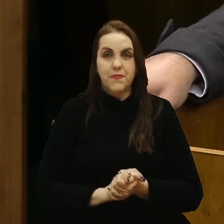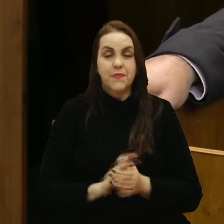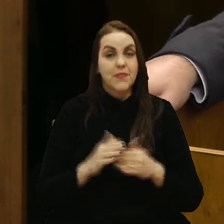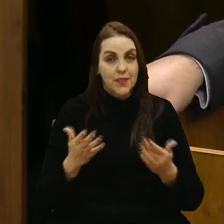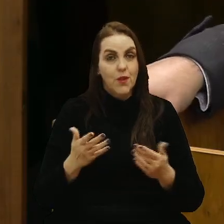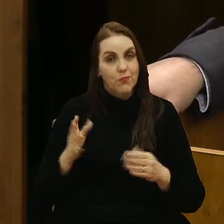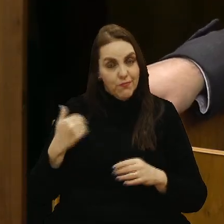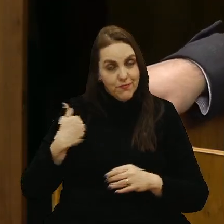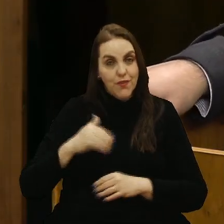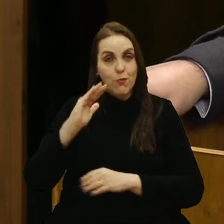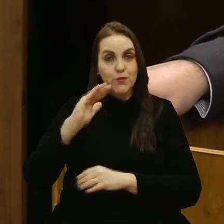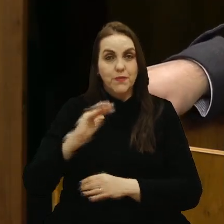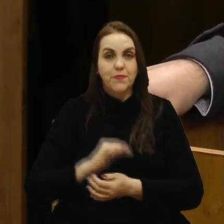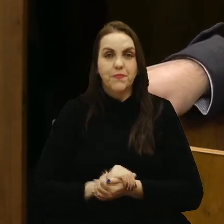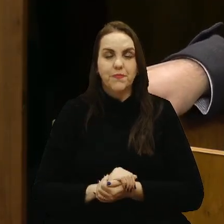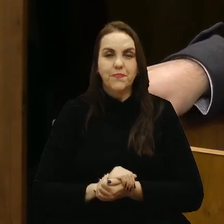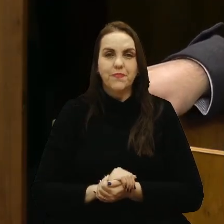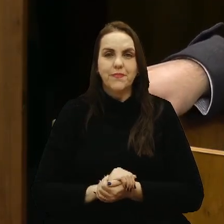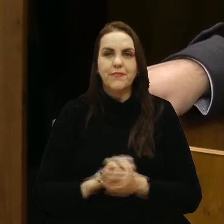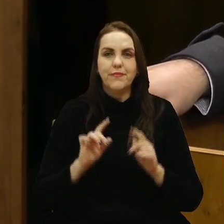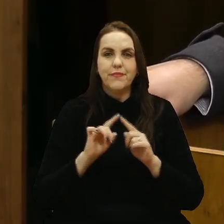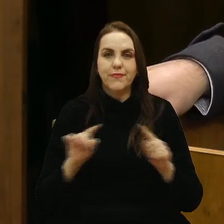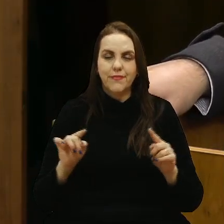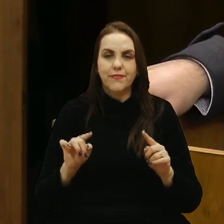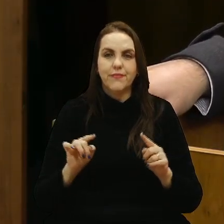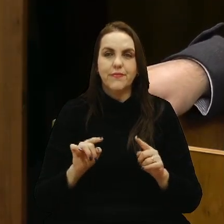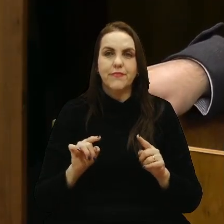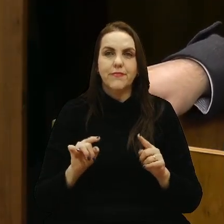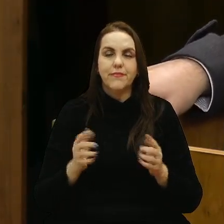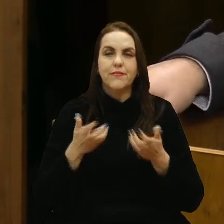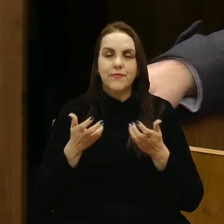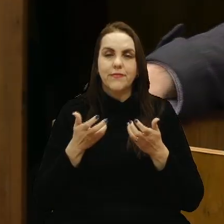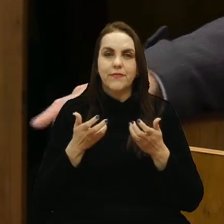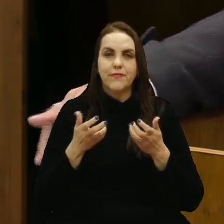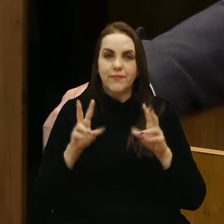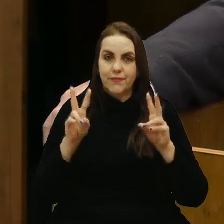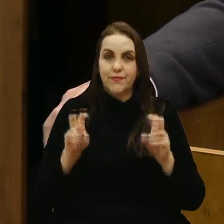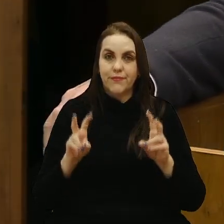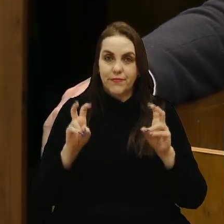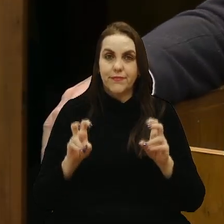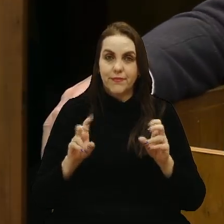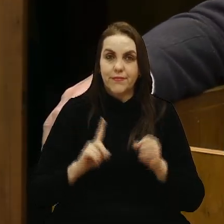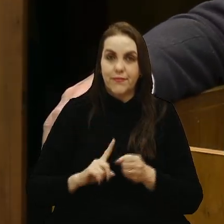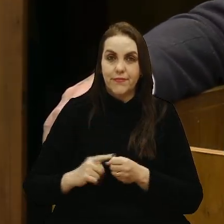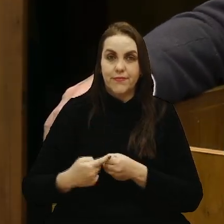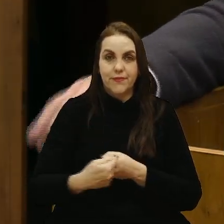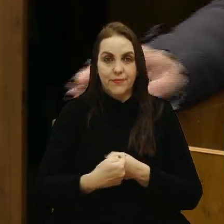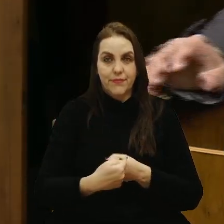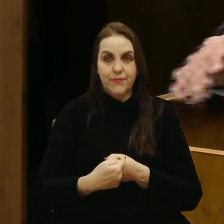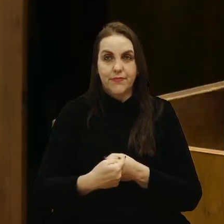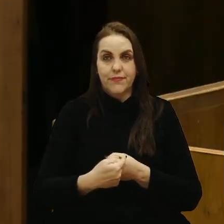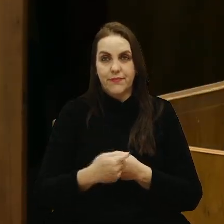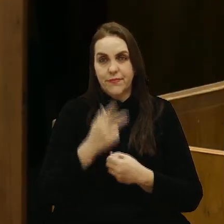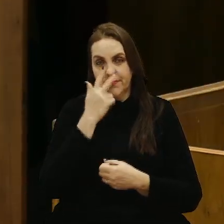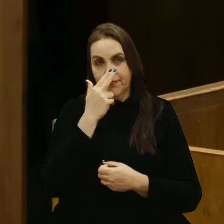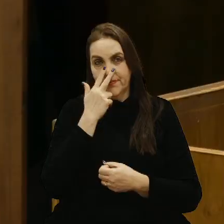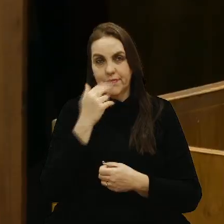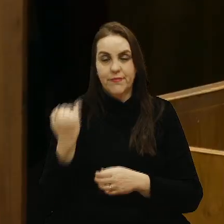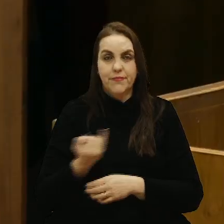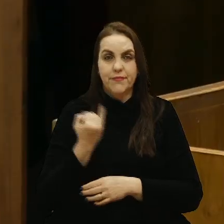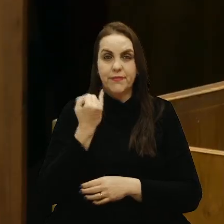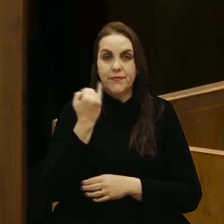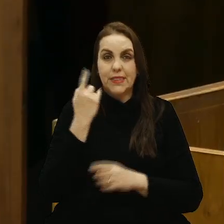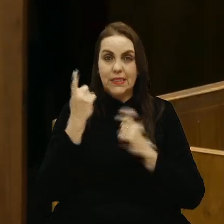vamos lá. Mas eu quero entrar num tema da cidade que me parece importante, tem me deixado